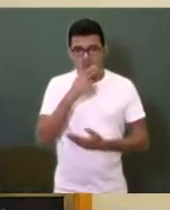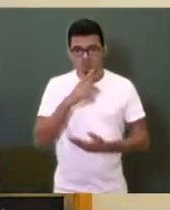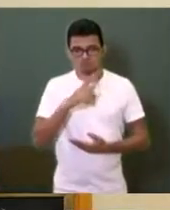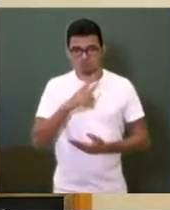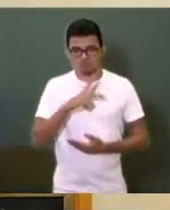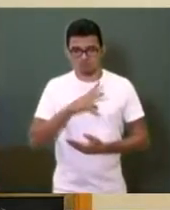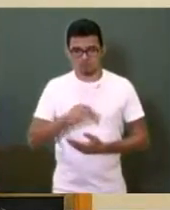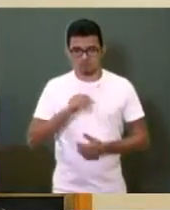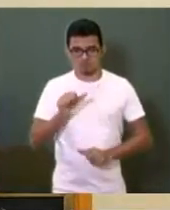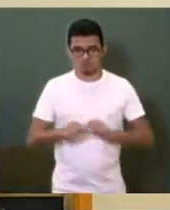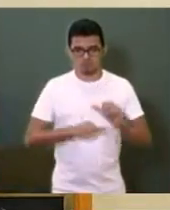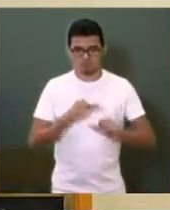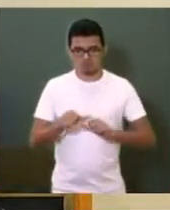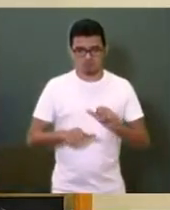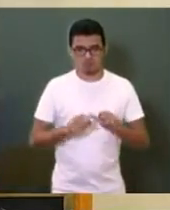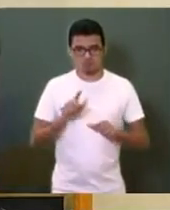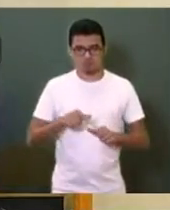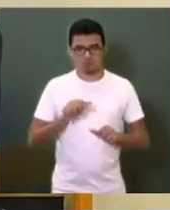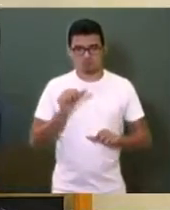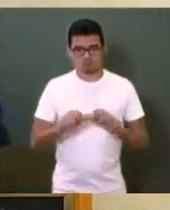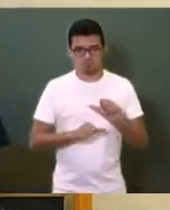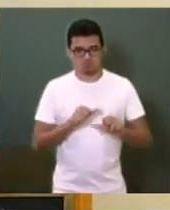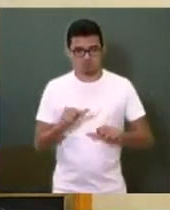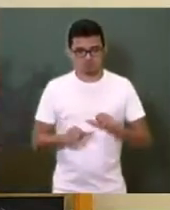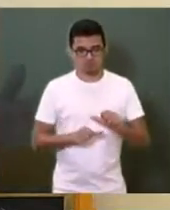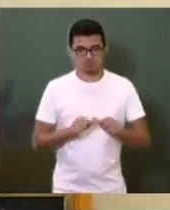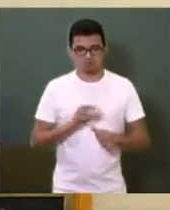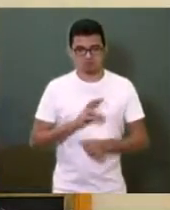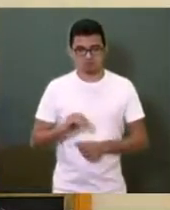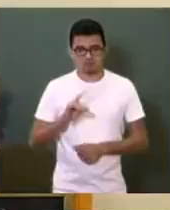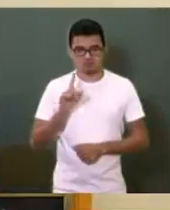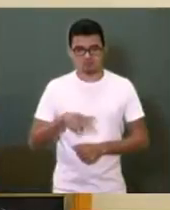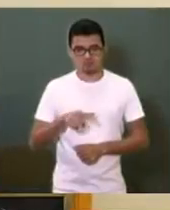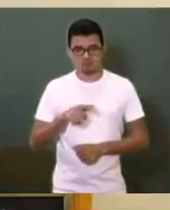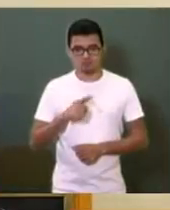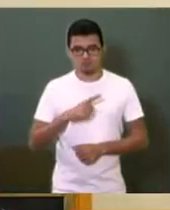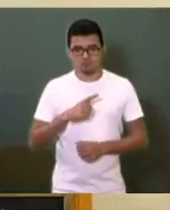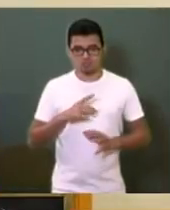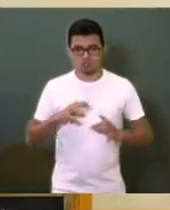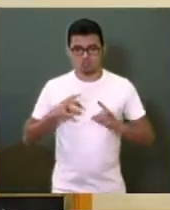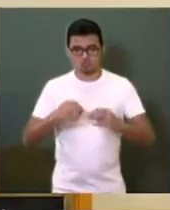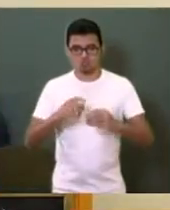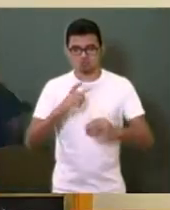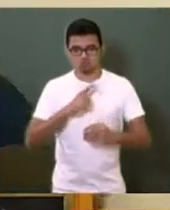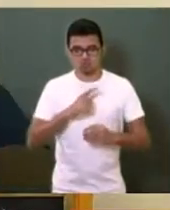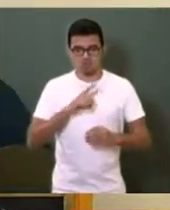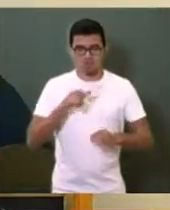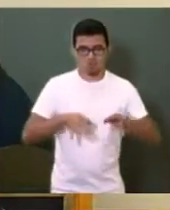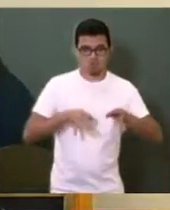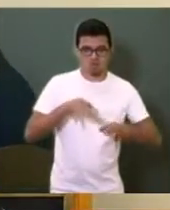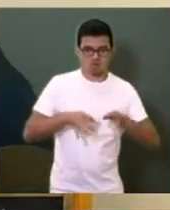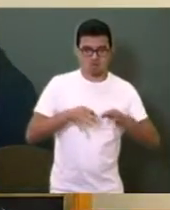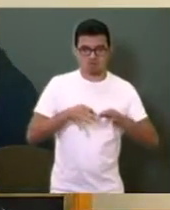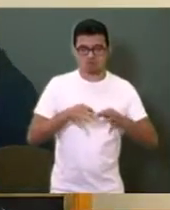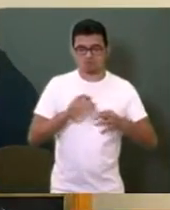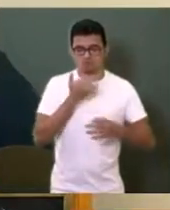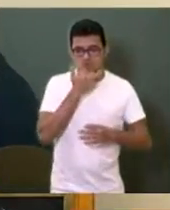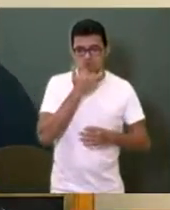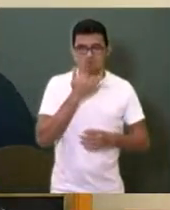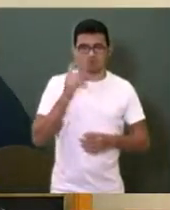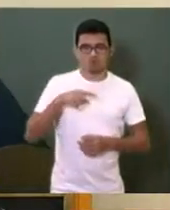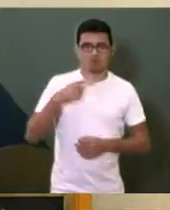e essa mudança está vindo assim a nível em todas as esferas política conceito